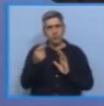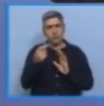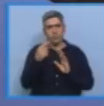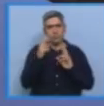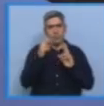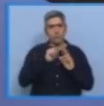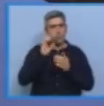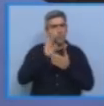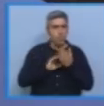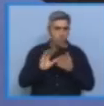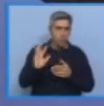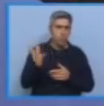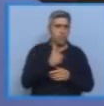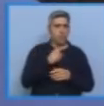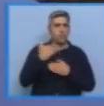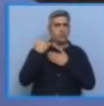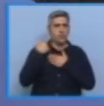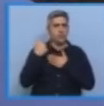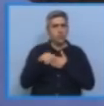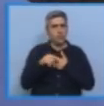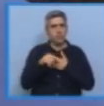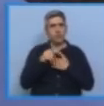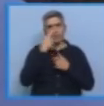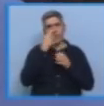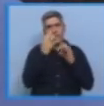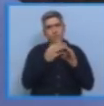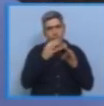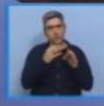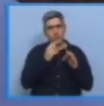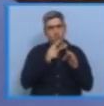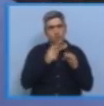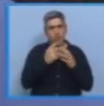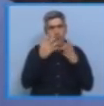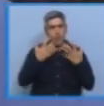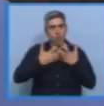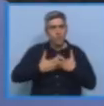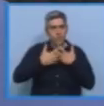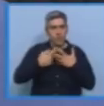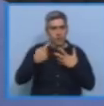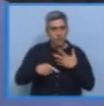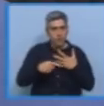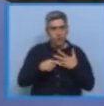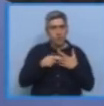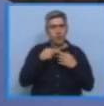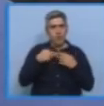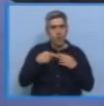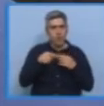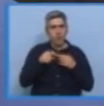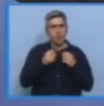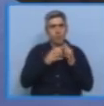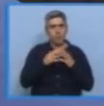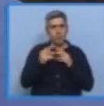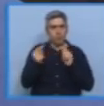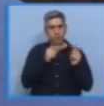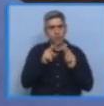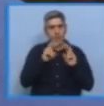espero que os meus colegas, com responsabilidade, mesmo aqueles que são favoráveis, perante a enorme dúvida que está por trás de toda a